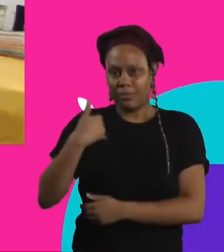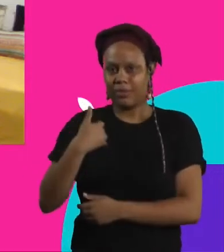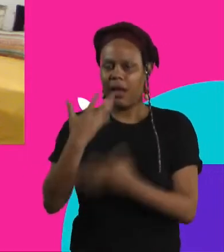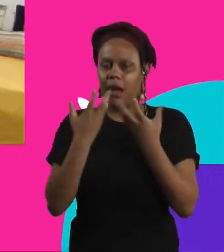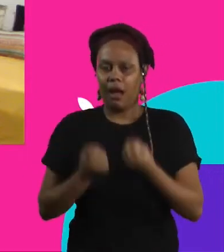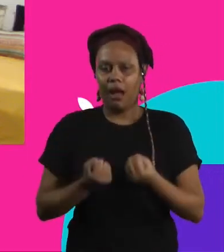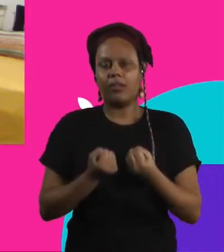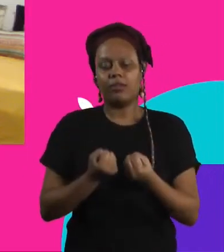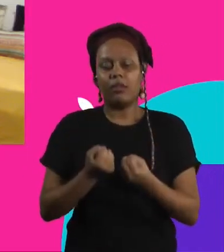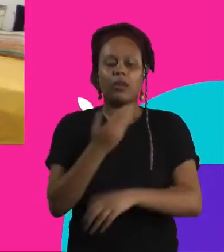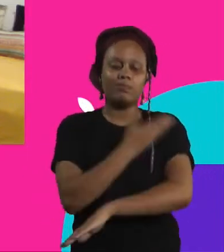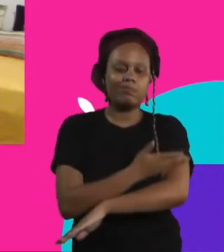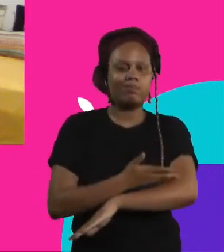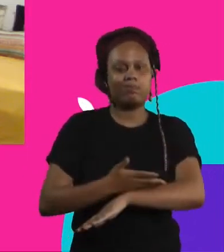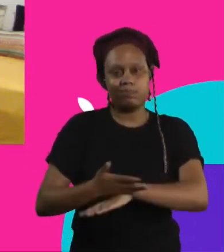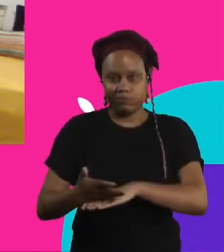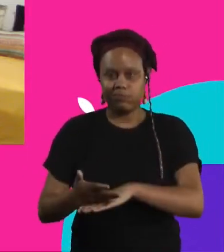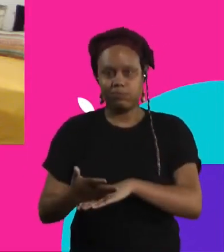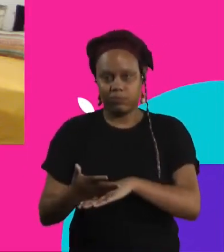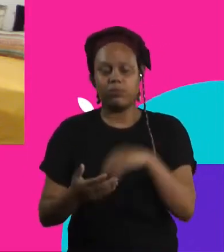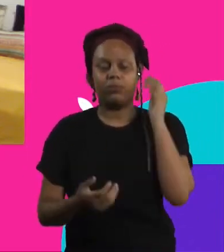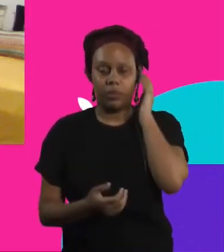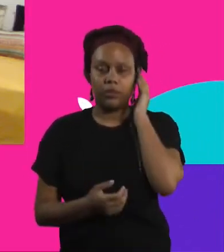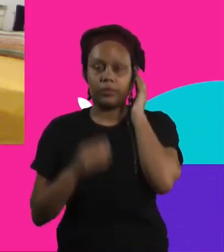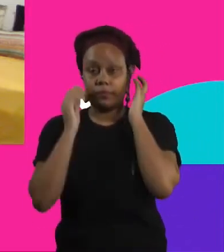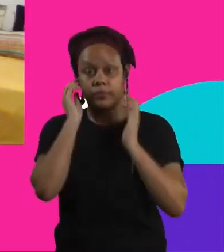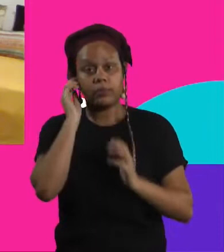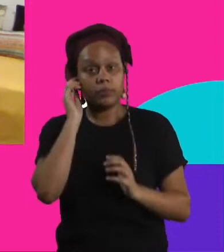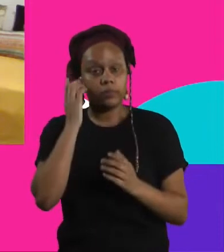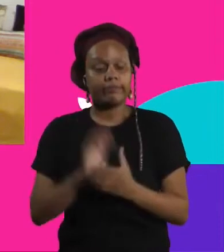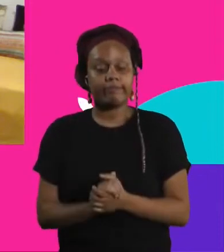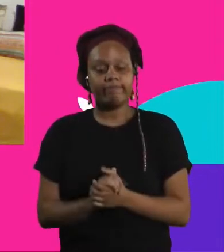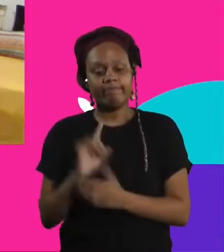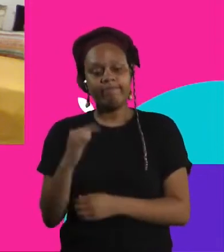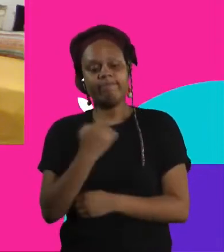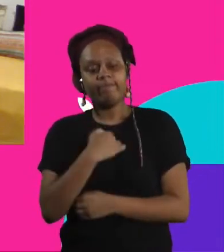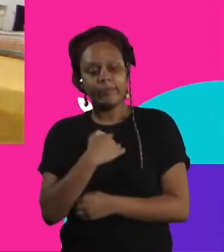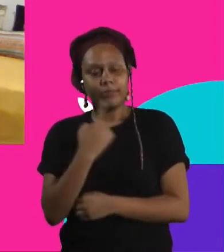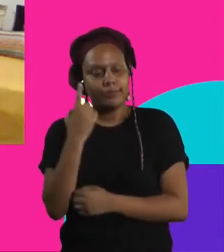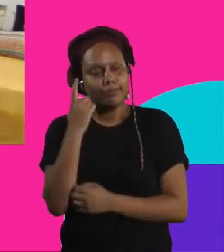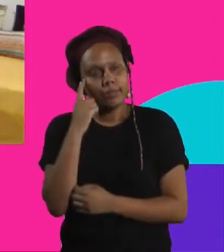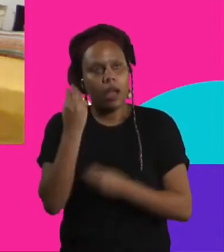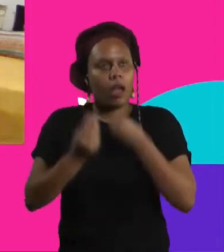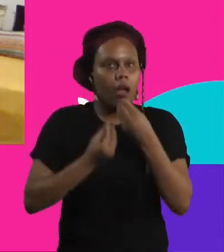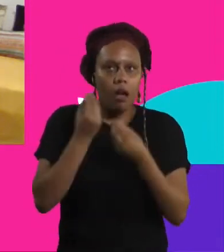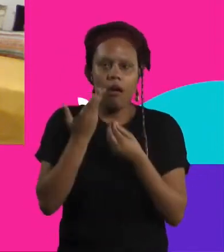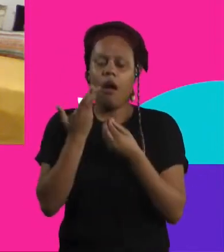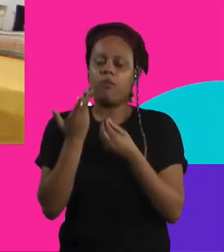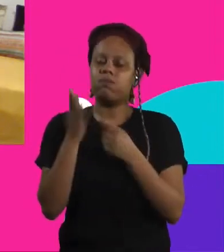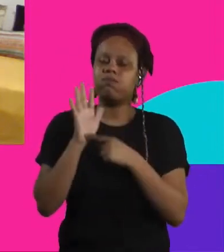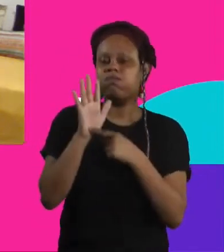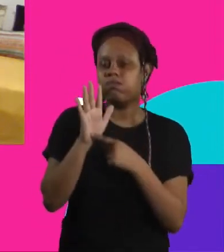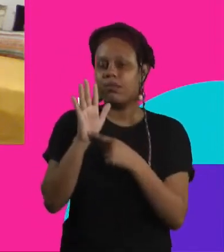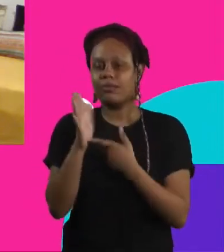muito praticado. Então, é algo que a gente tem feito muito, sensibilizar as empresas e lideranças sobre isso.